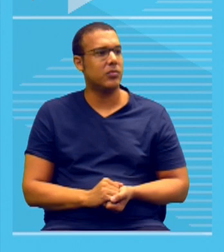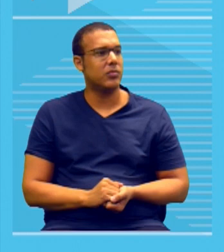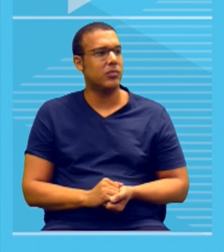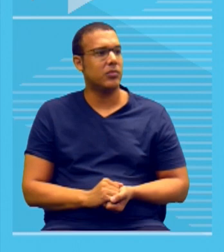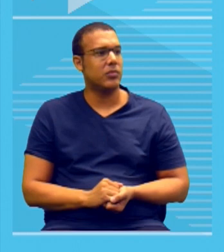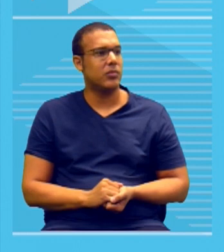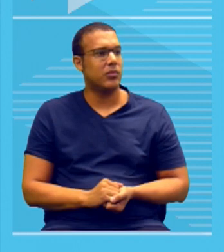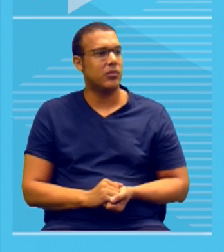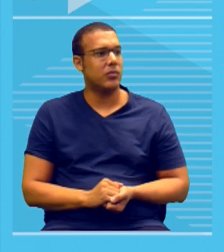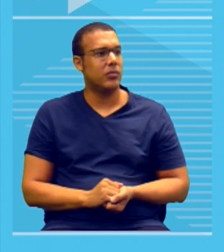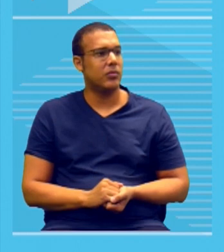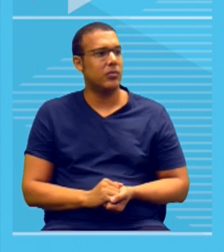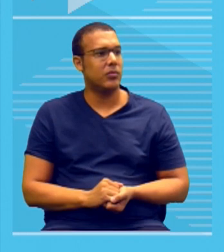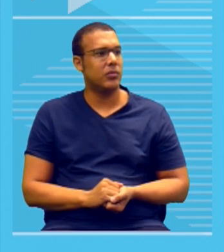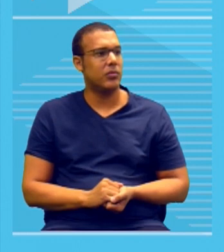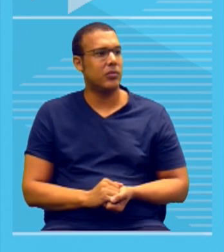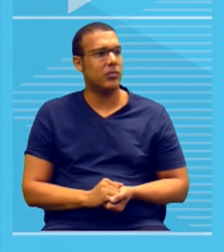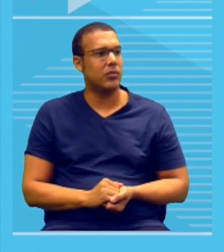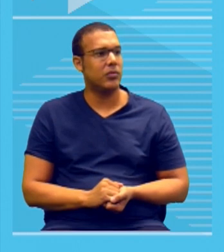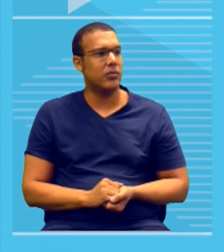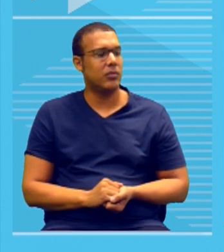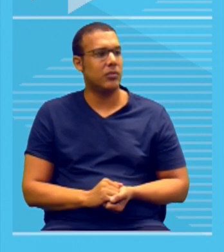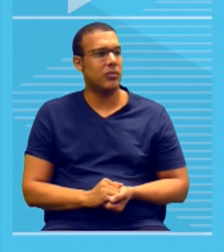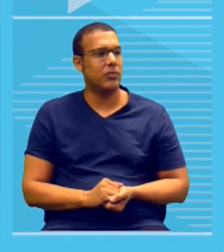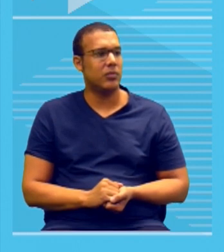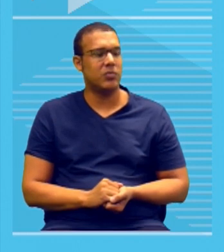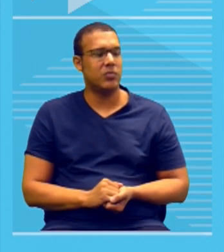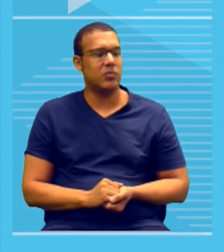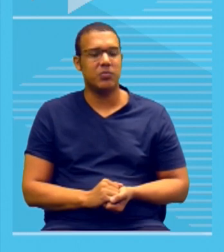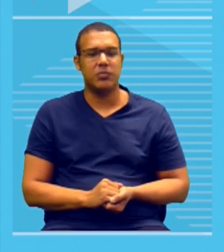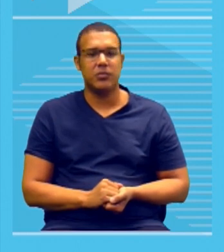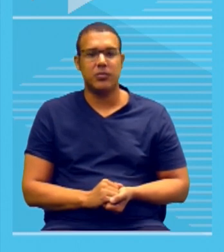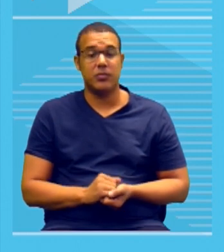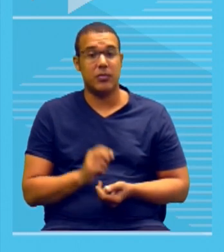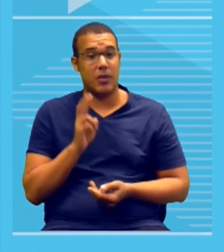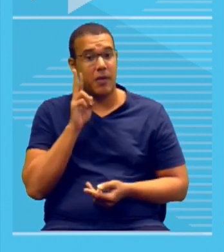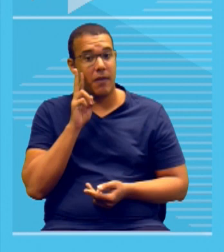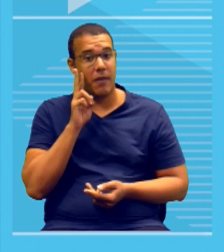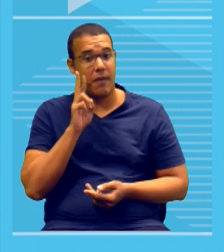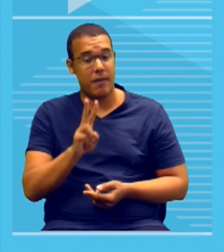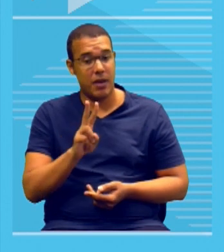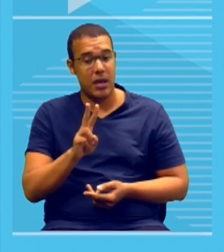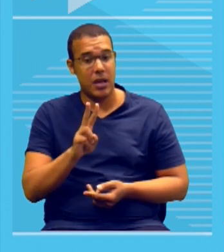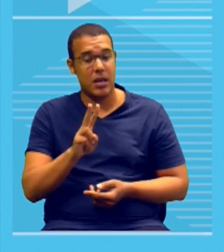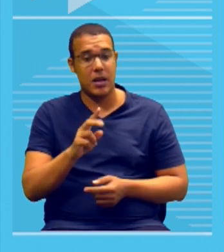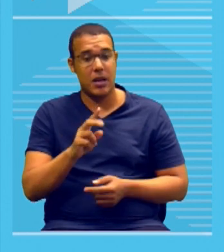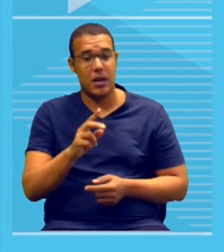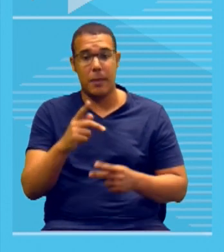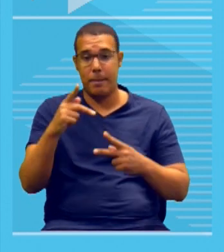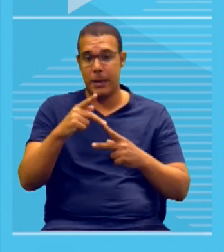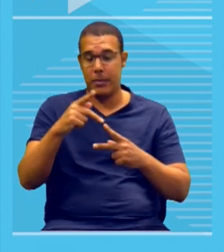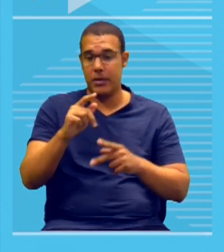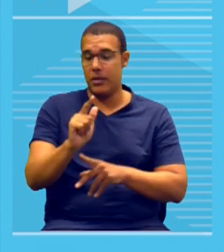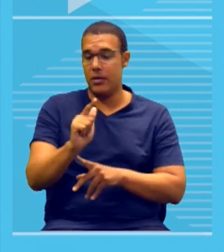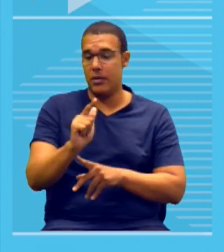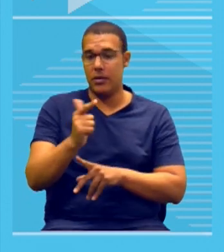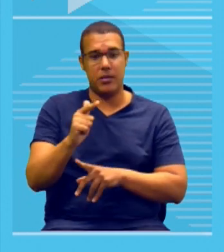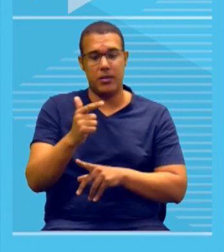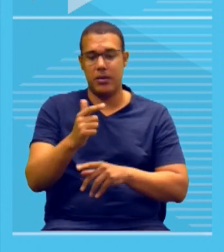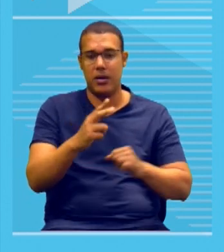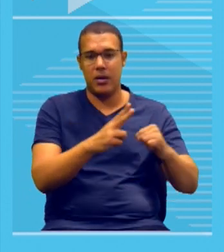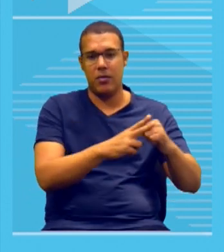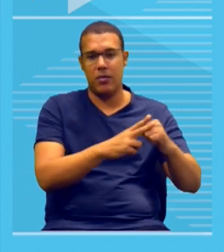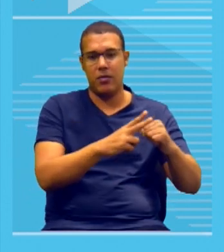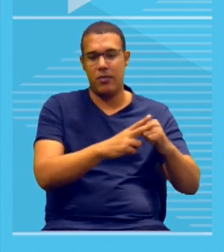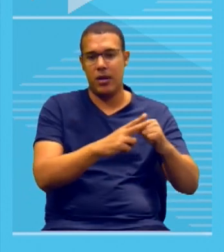eu tive espaço amo veja Prof que aí não tem preposição entre o